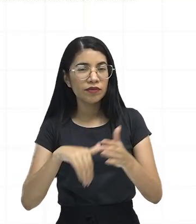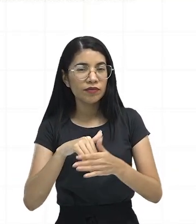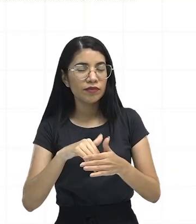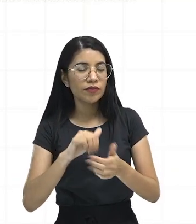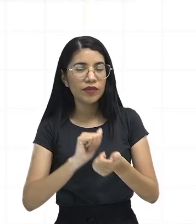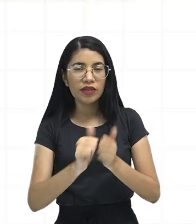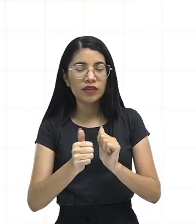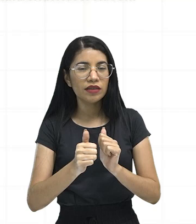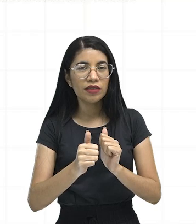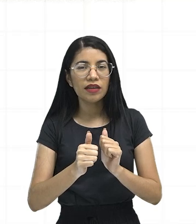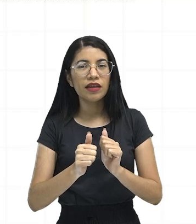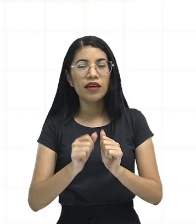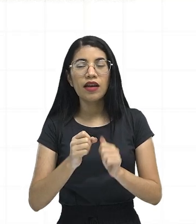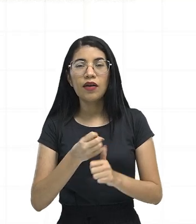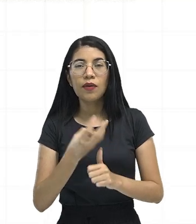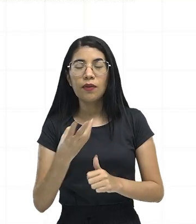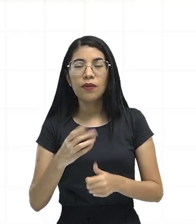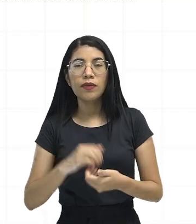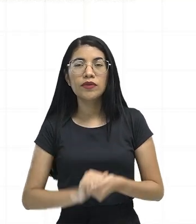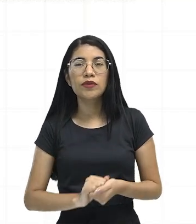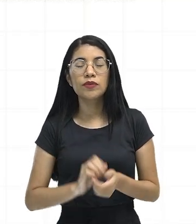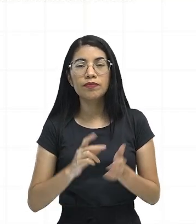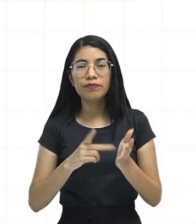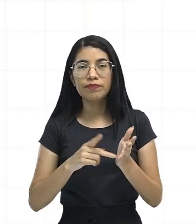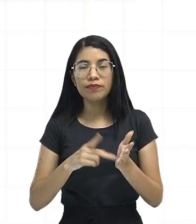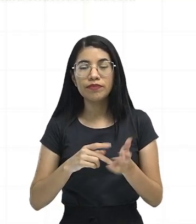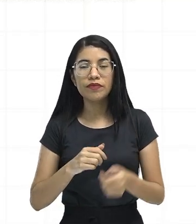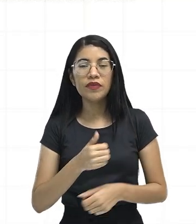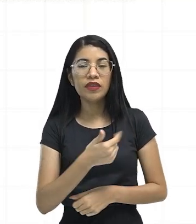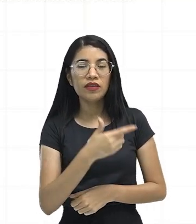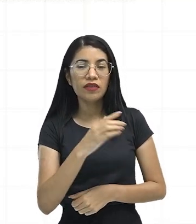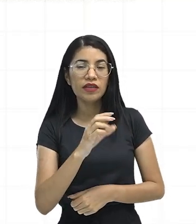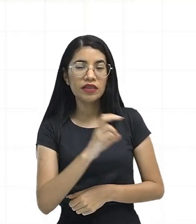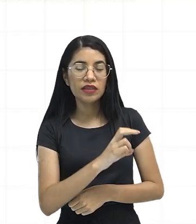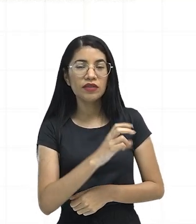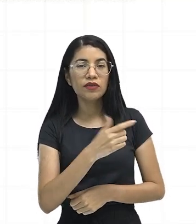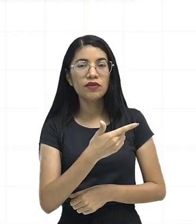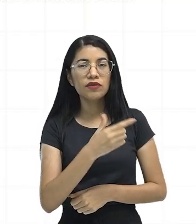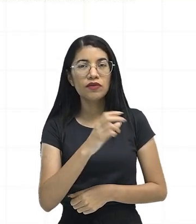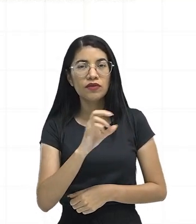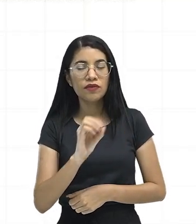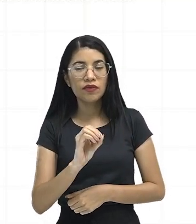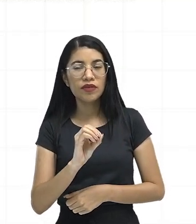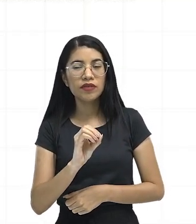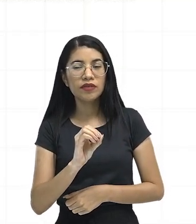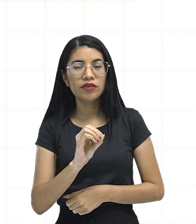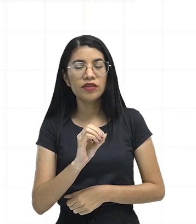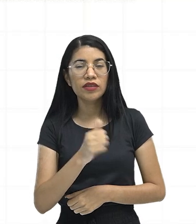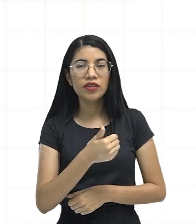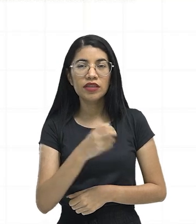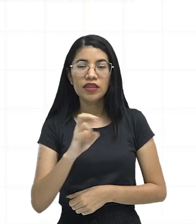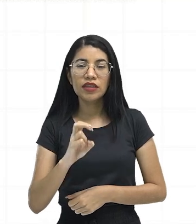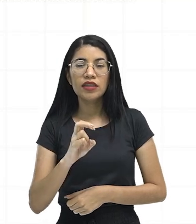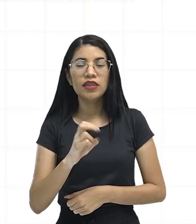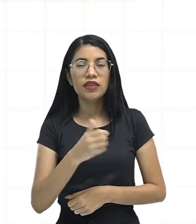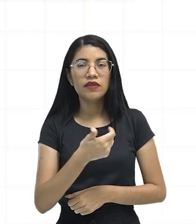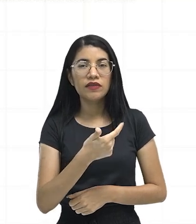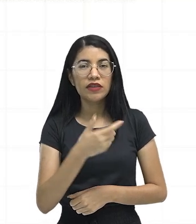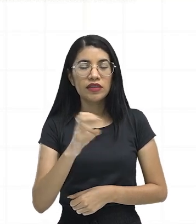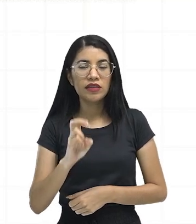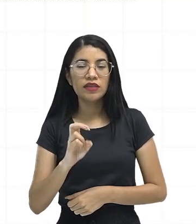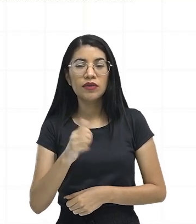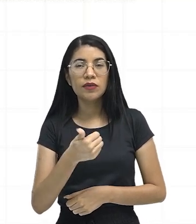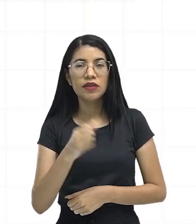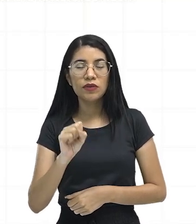jogos consecutivos. 20, 15, 25, 18 e 22. Qual é a média aritmética de pontos